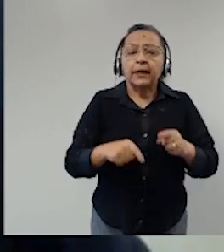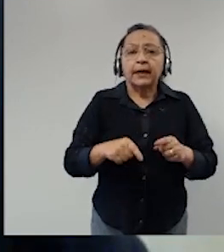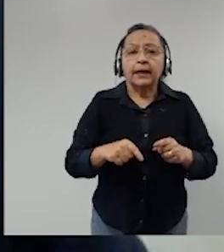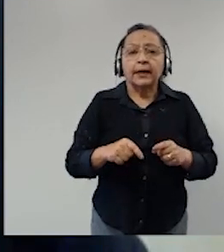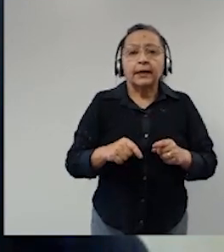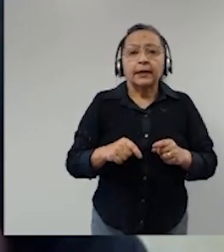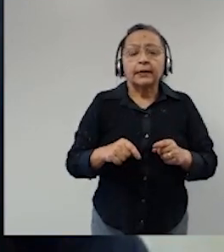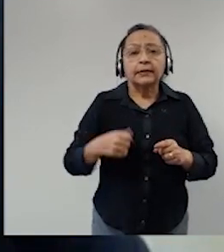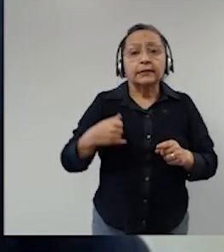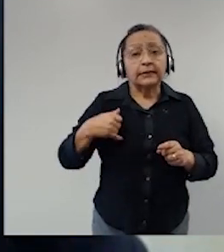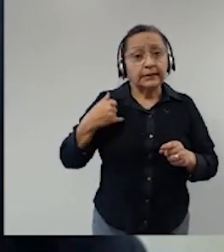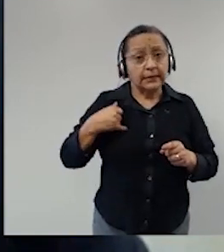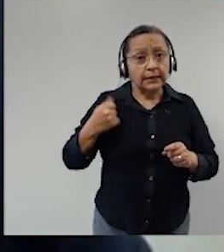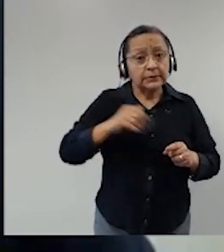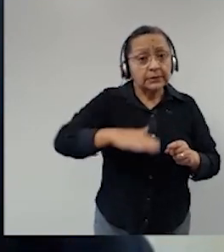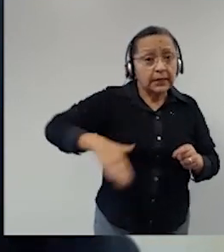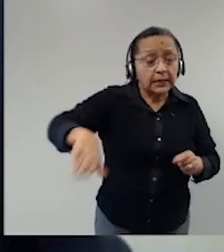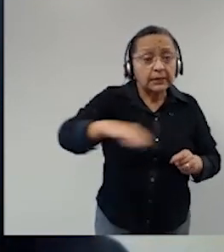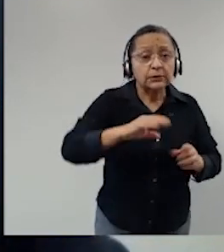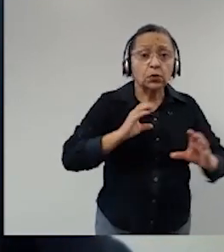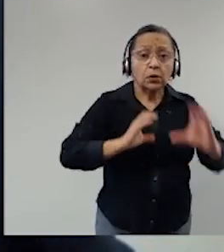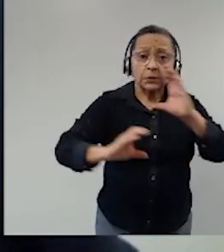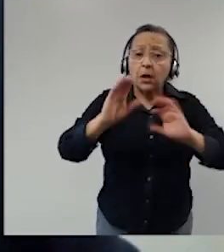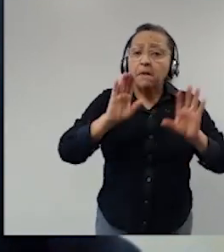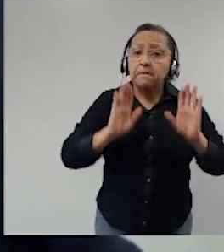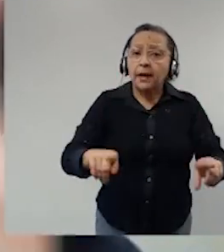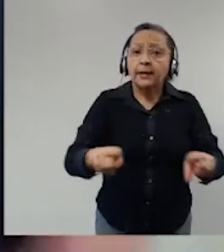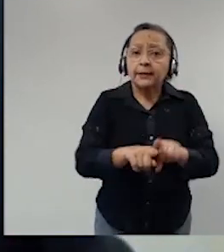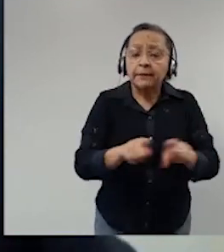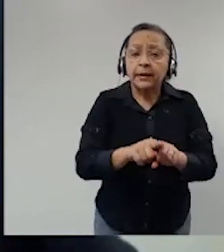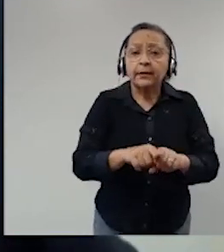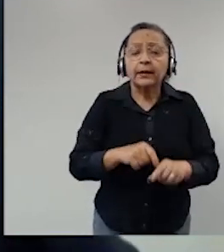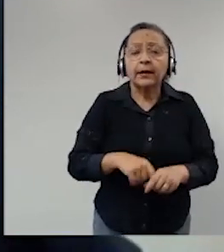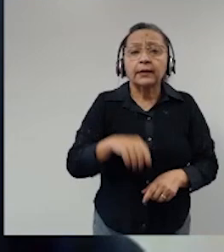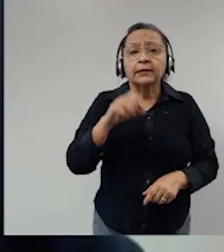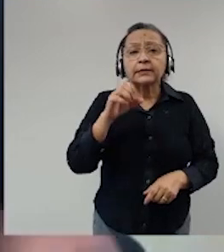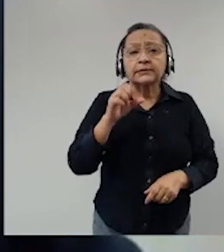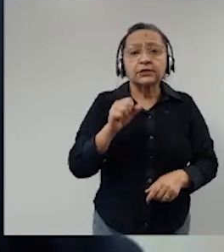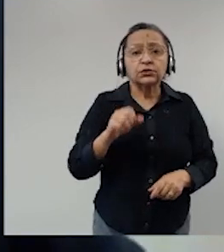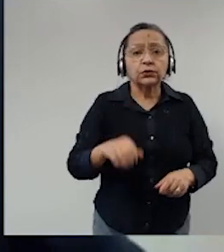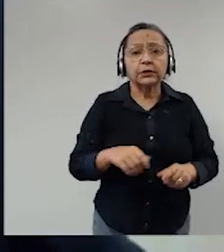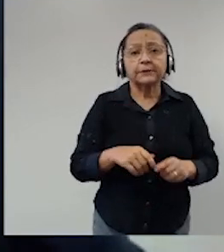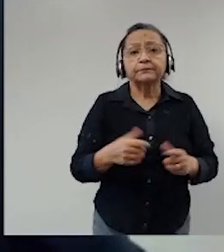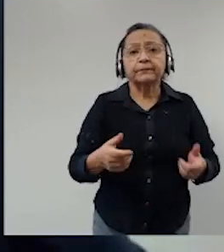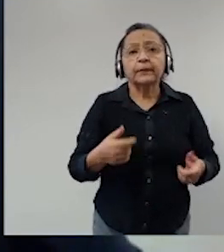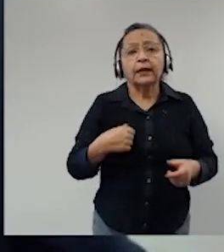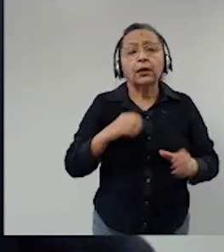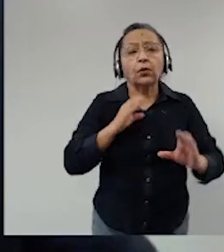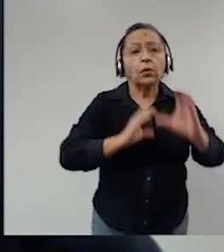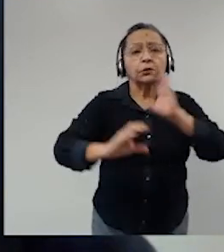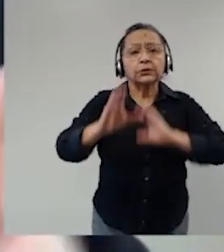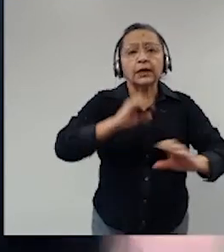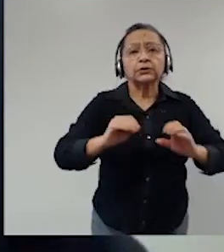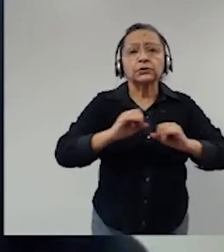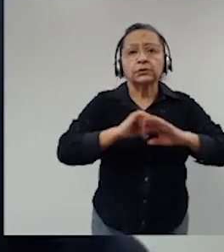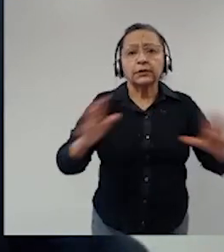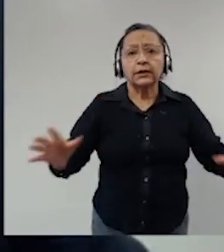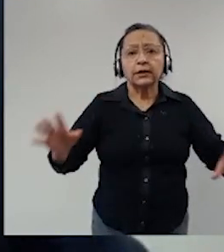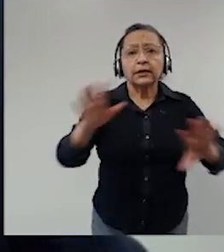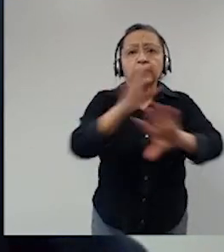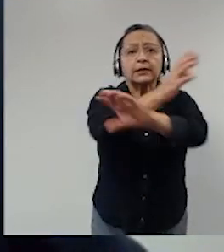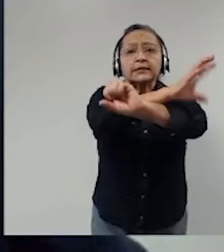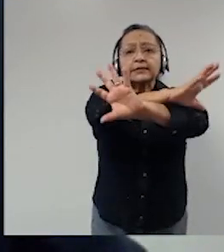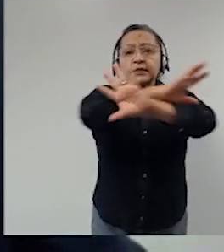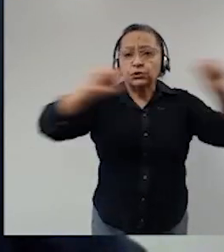censura nos meios de comunicação, mas também a censura de um modo geral da atividade comunicativa, da livre expressão